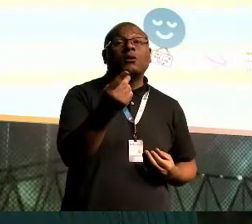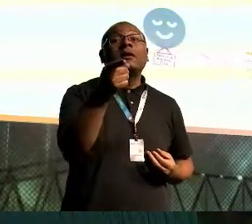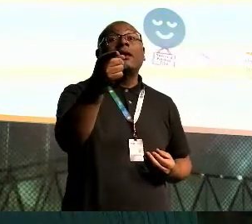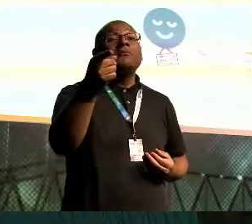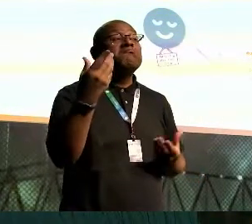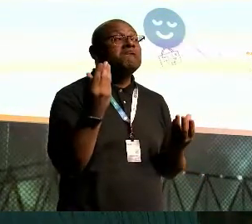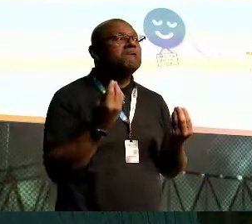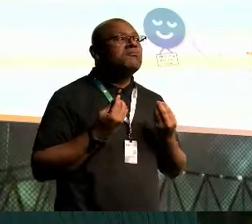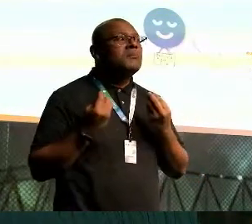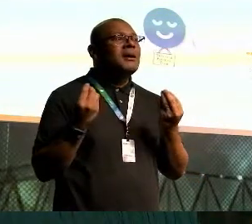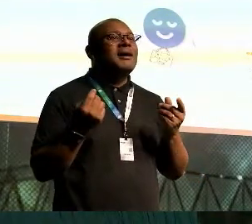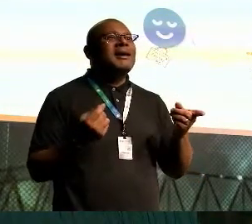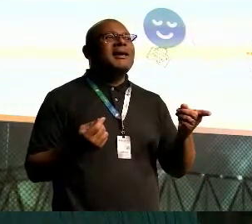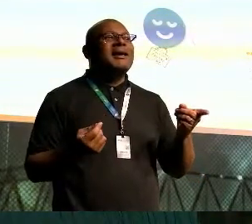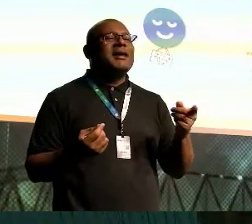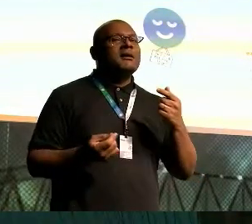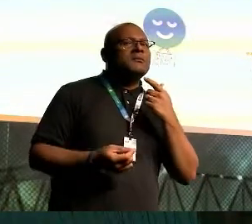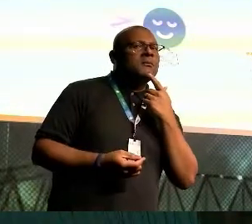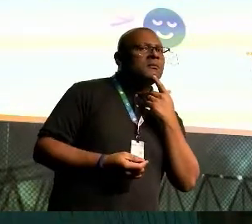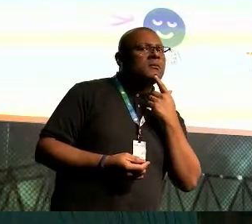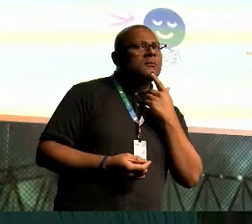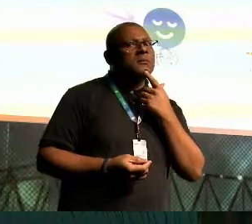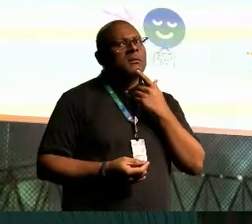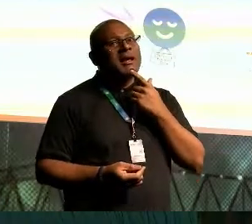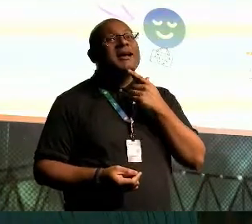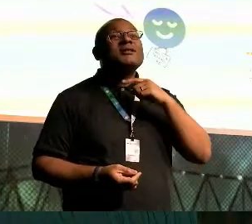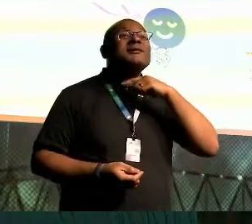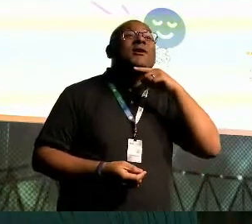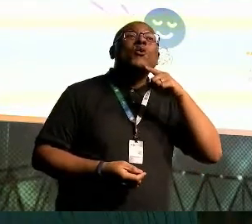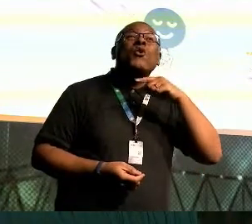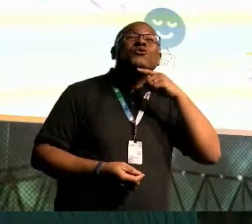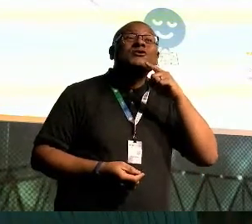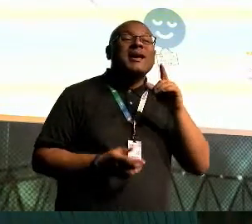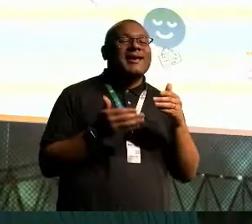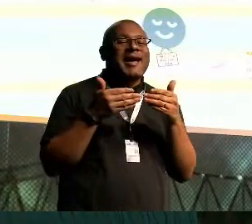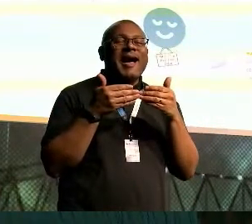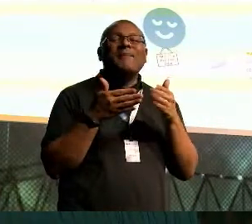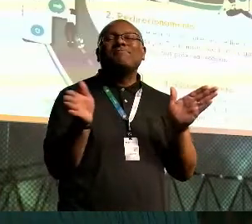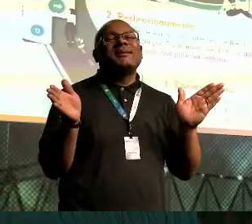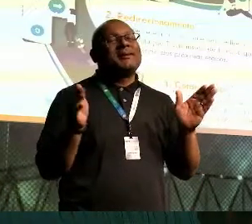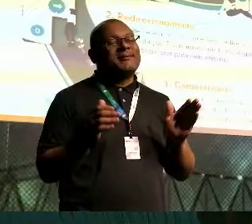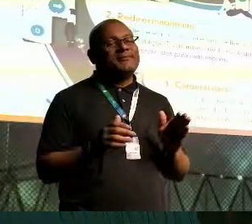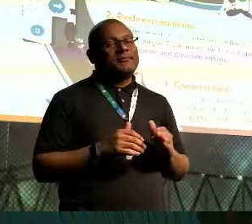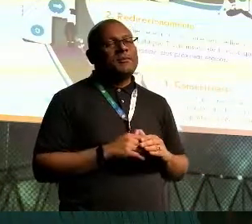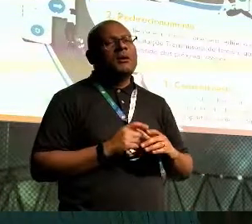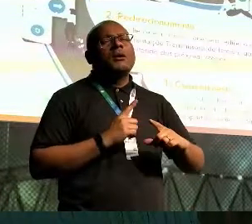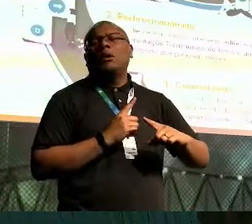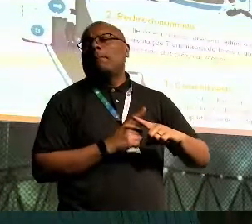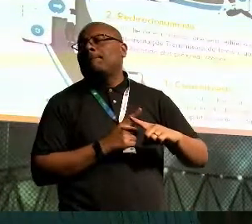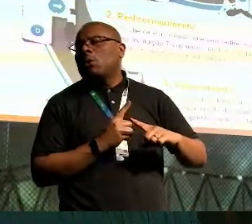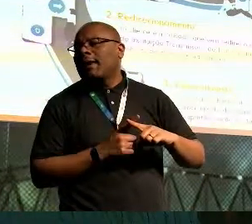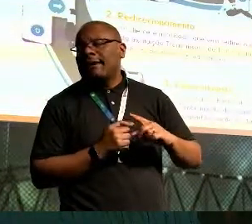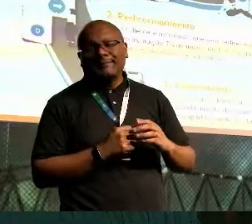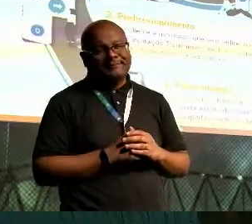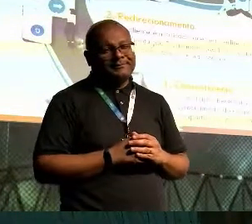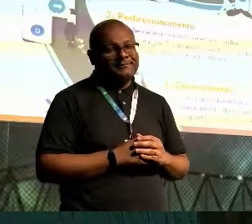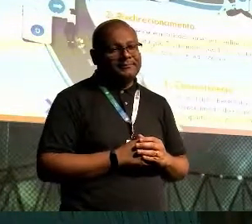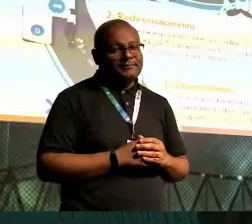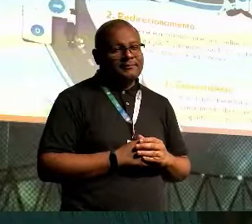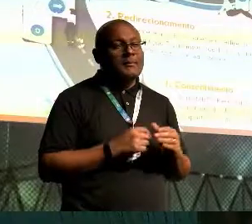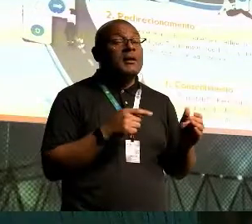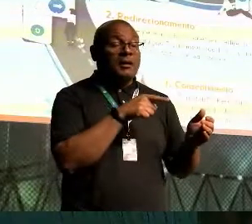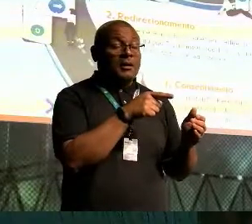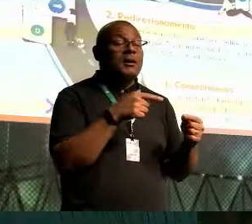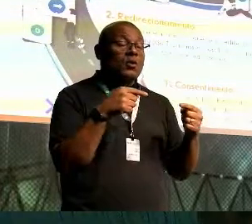Porque, como eu falei, pode ser que ele não consiga compartilhar, Infelizmente. Por quê? Essa é a jornada